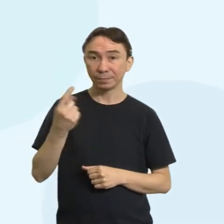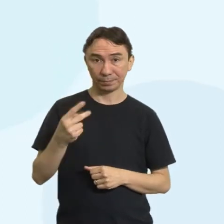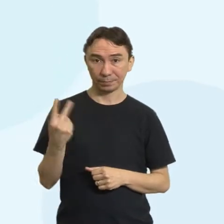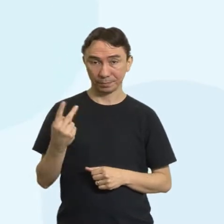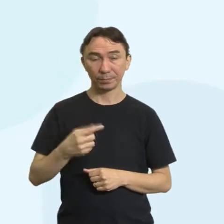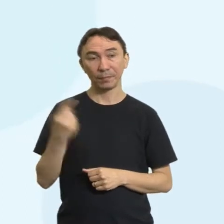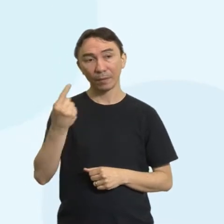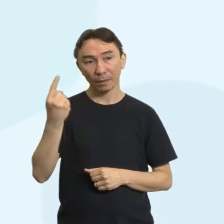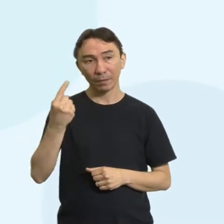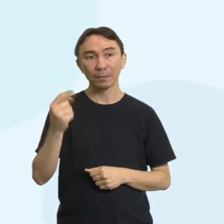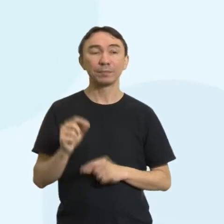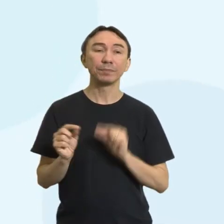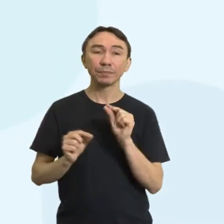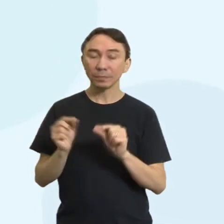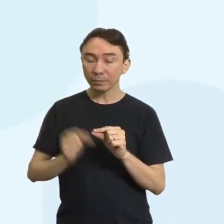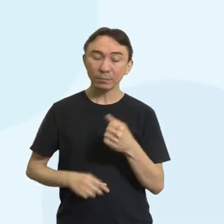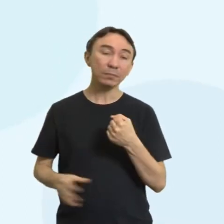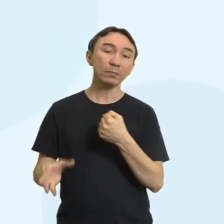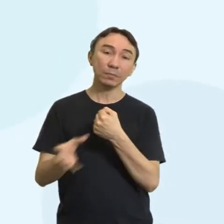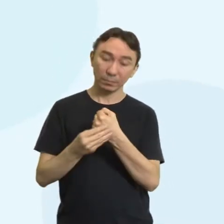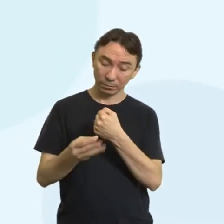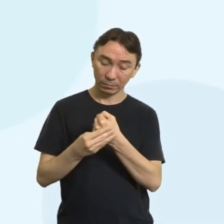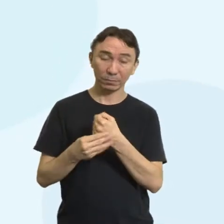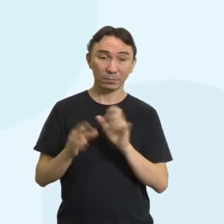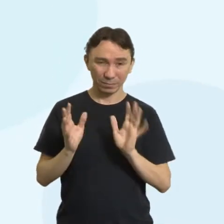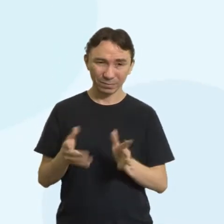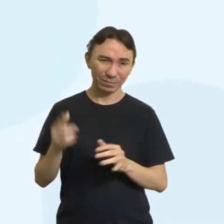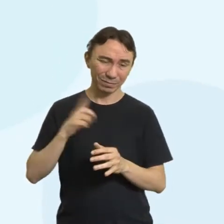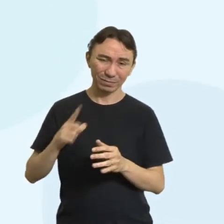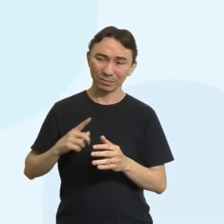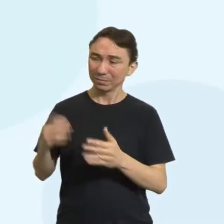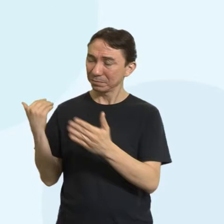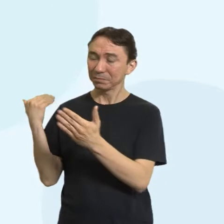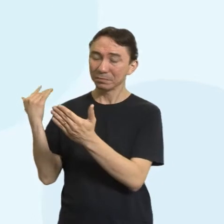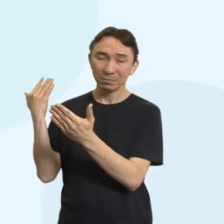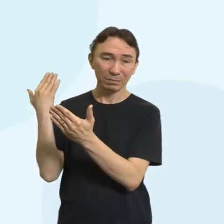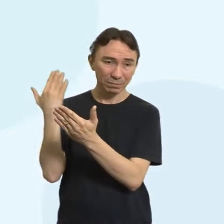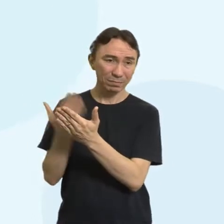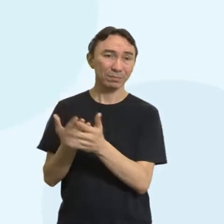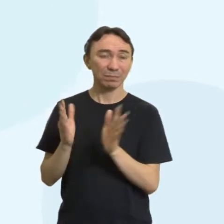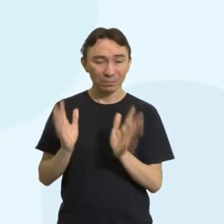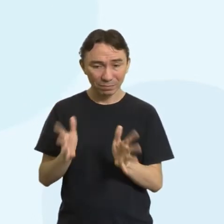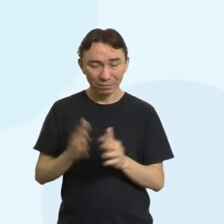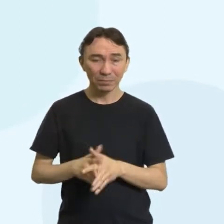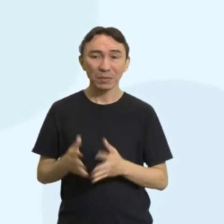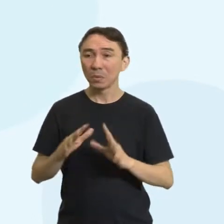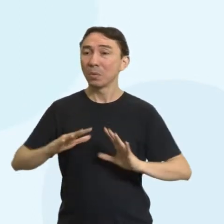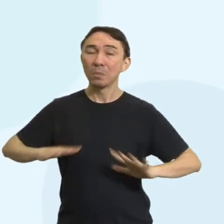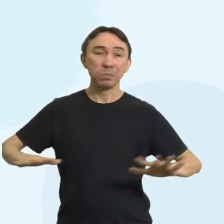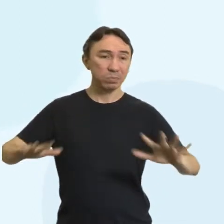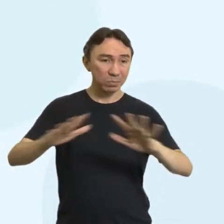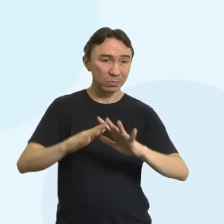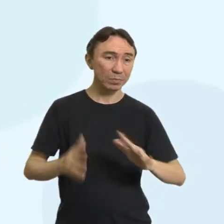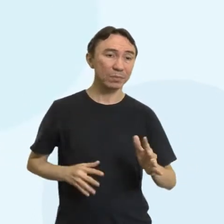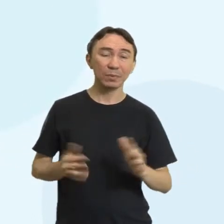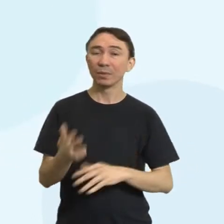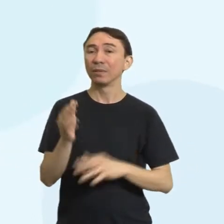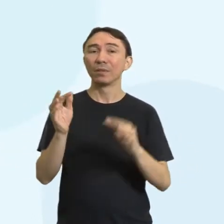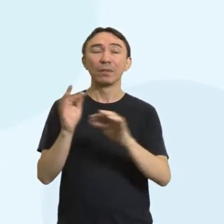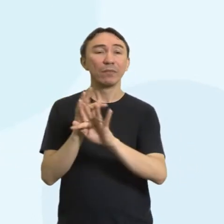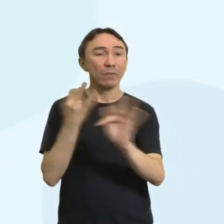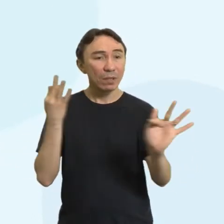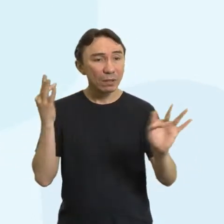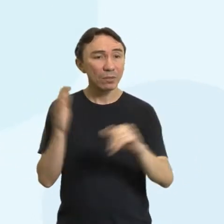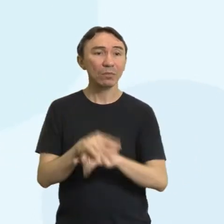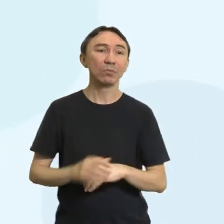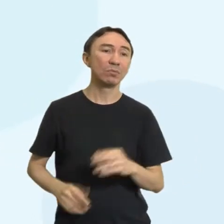Valorizar e utilizar os conhecimentos historicamente construídos sobre o mundo físico, social, cultural e digital para entender e explicar